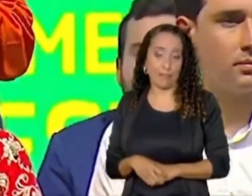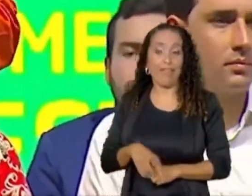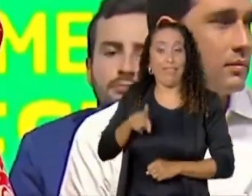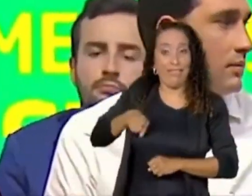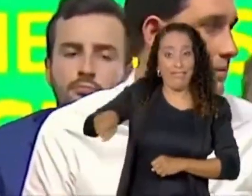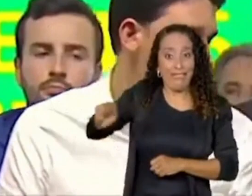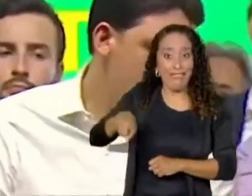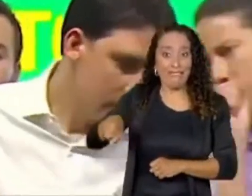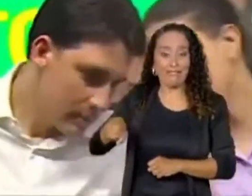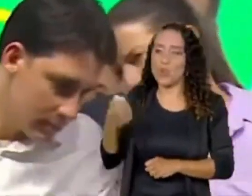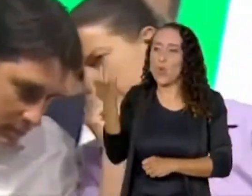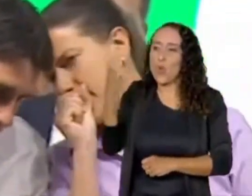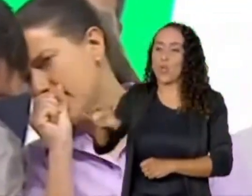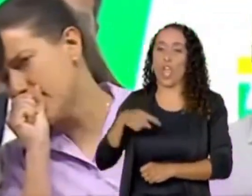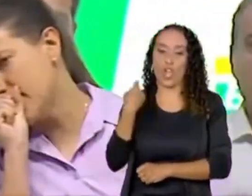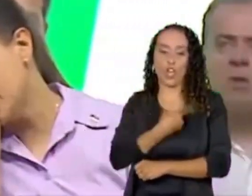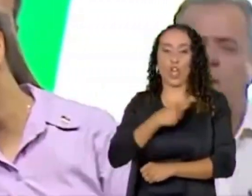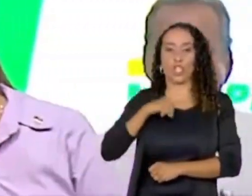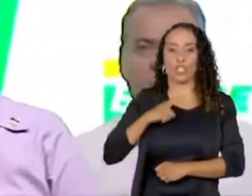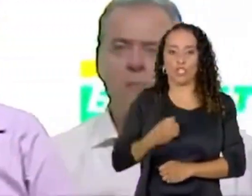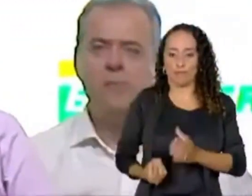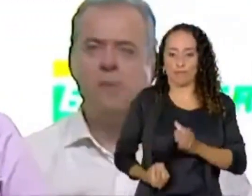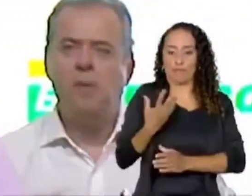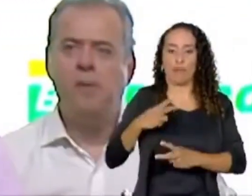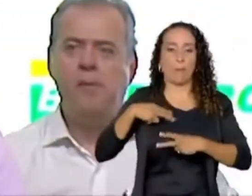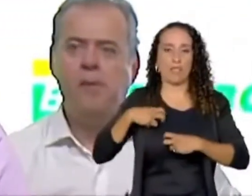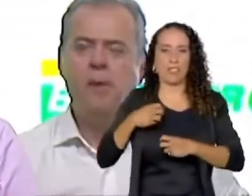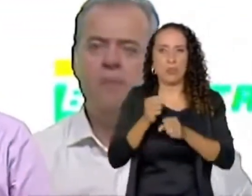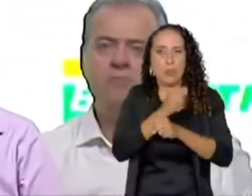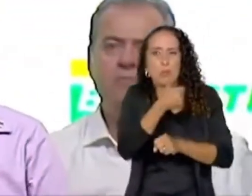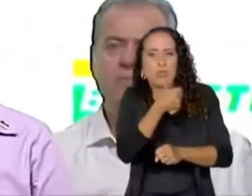Eles não queriam que a gente tivesse a Petrobras em